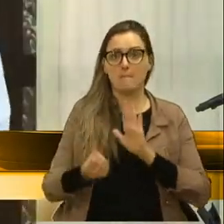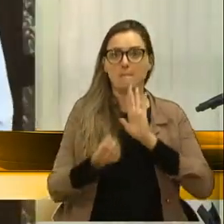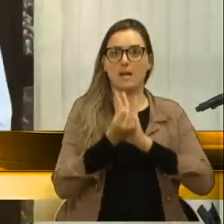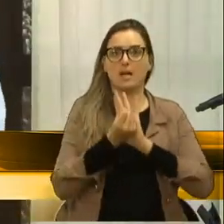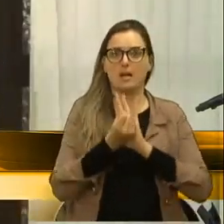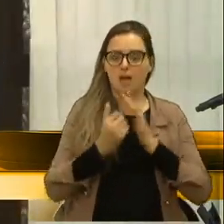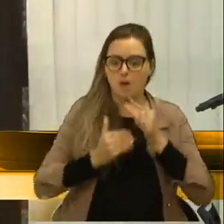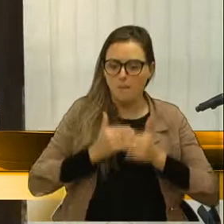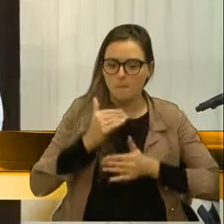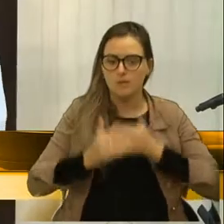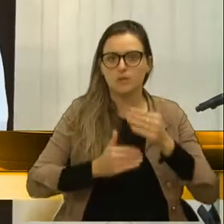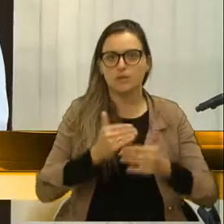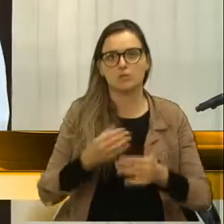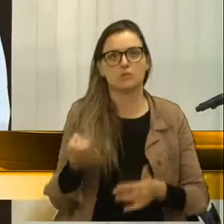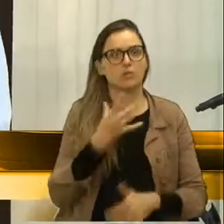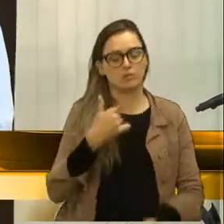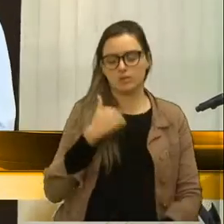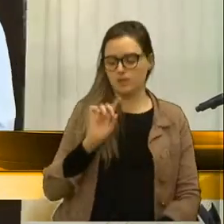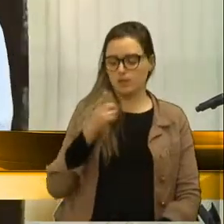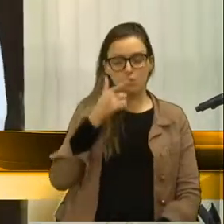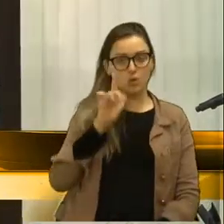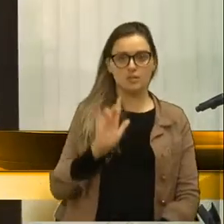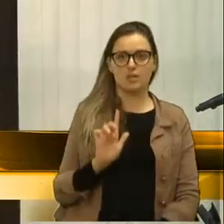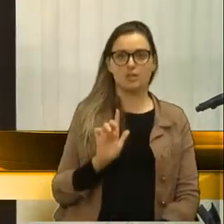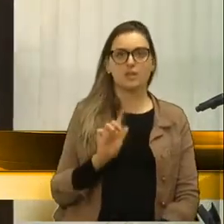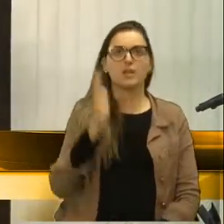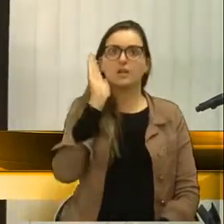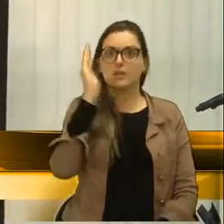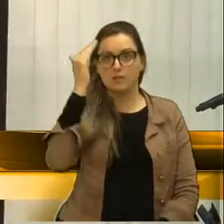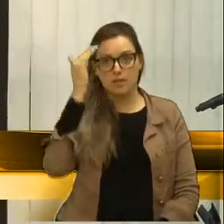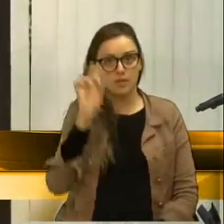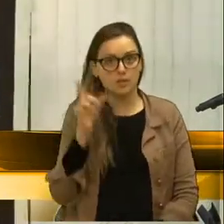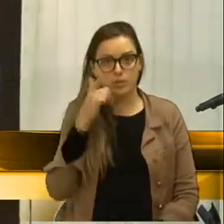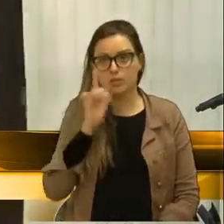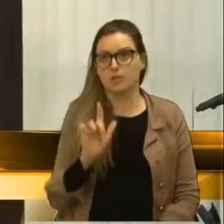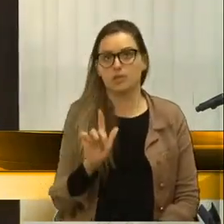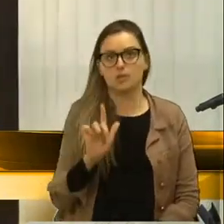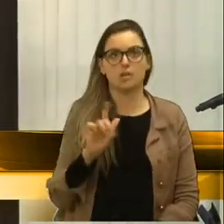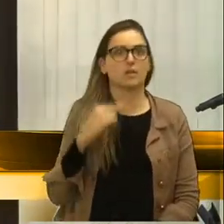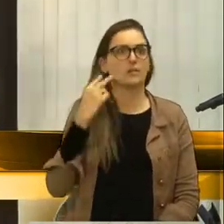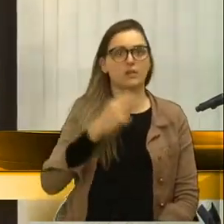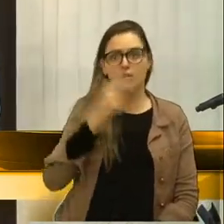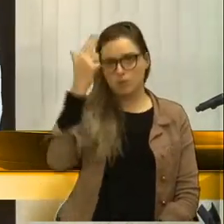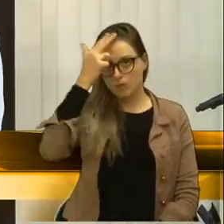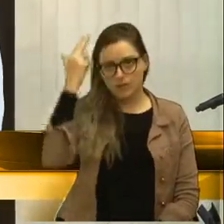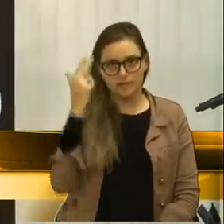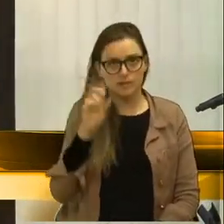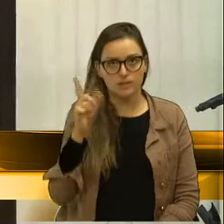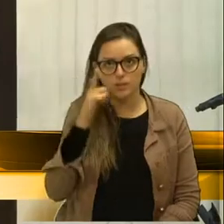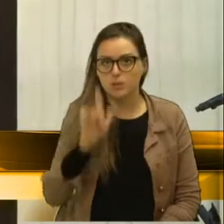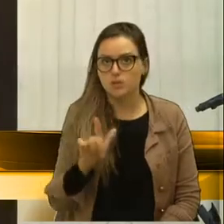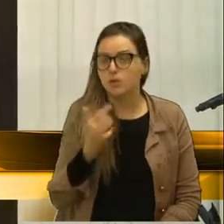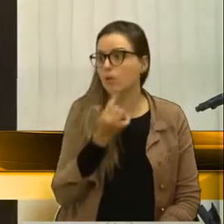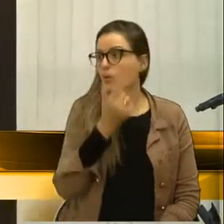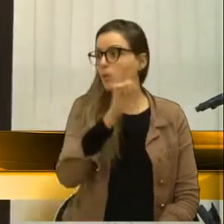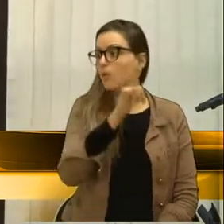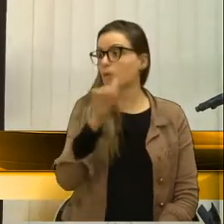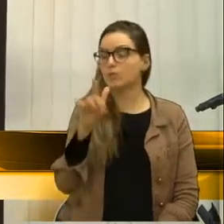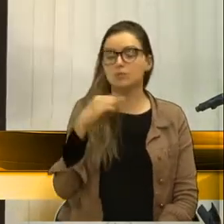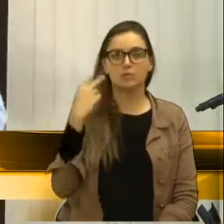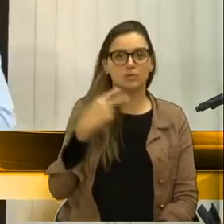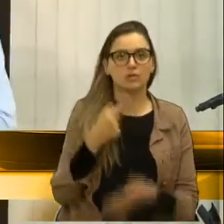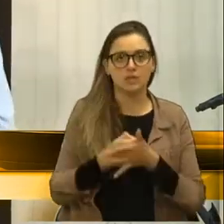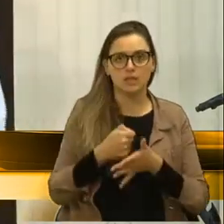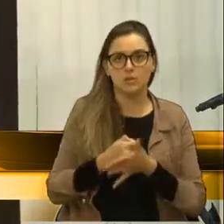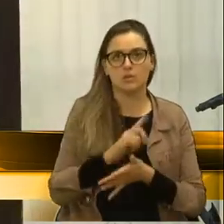passo adiante que eu não consegui. O vereador Felipe não conseguiu. O vereador Cassina não conseguiu. Outros vereadores tentaram e não conseguiram, mas o